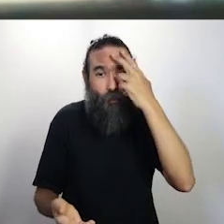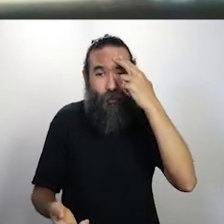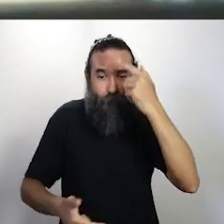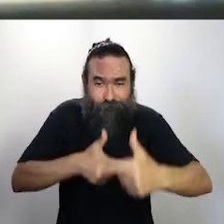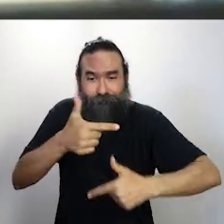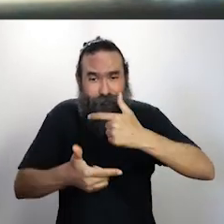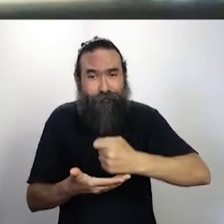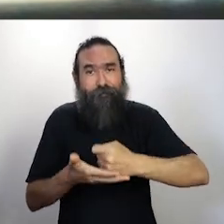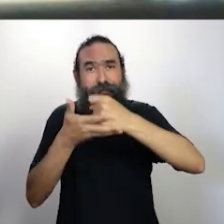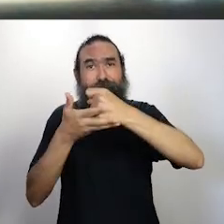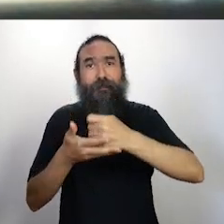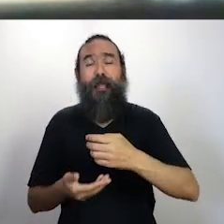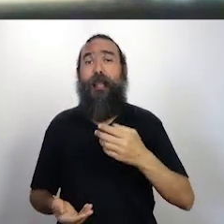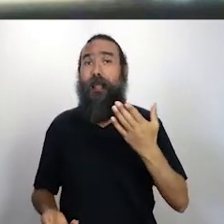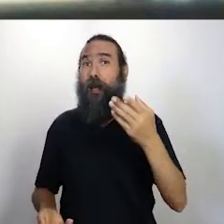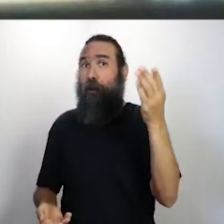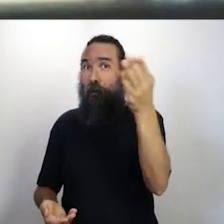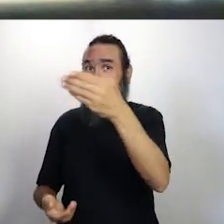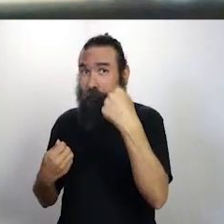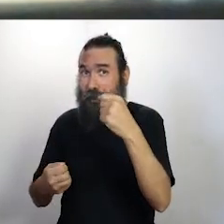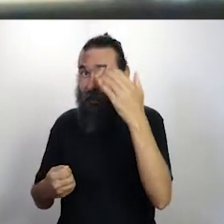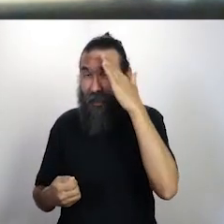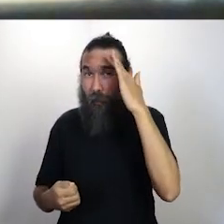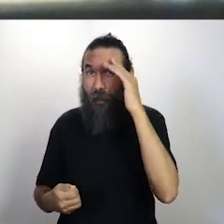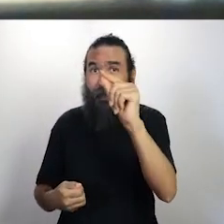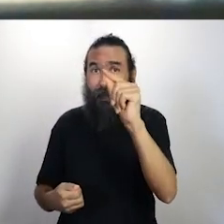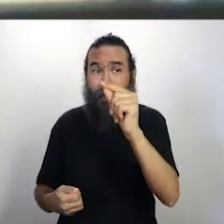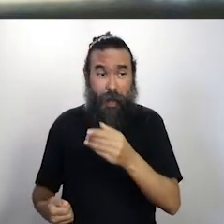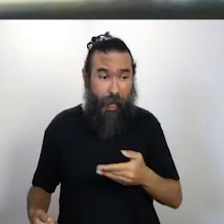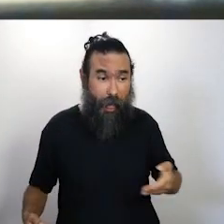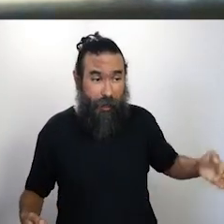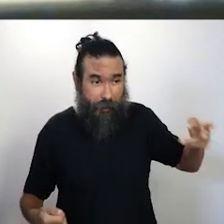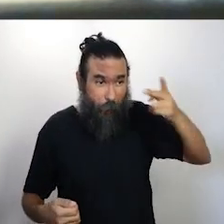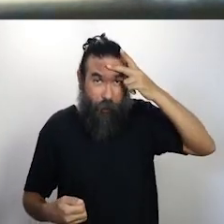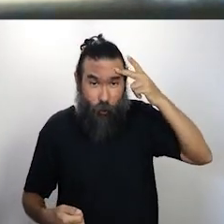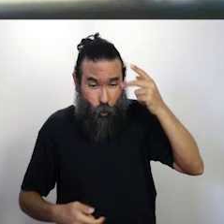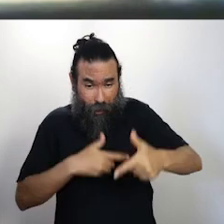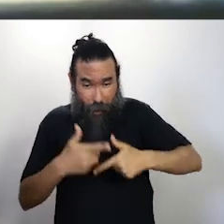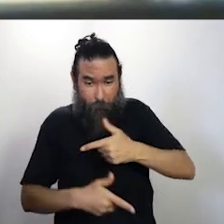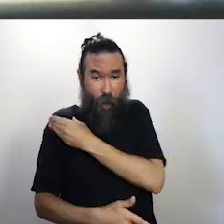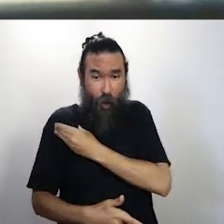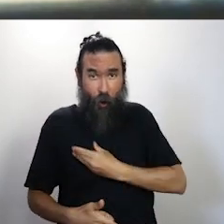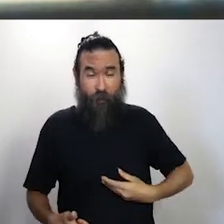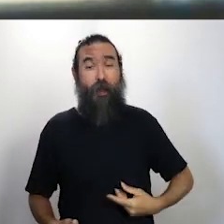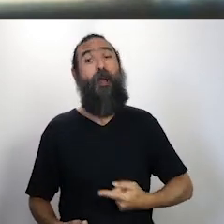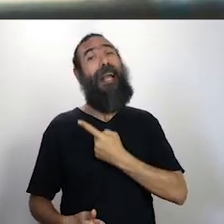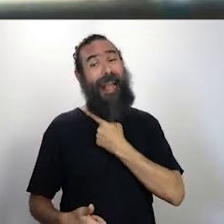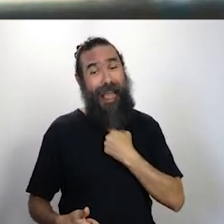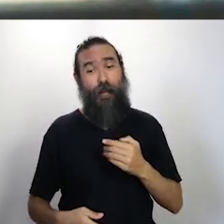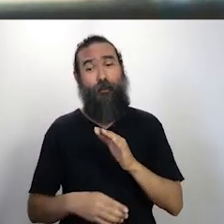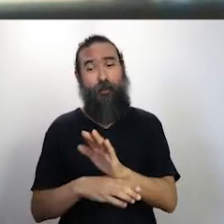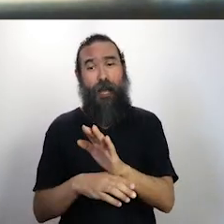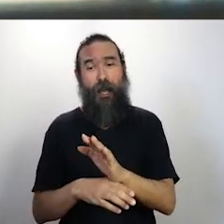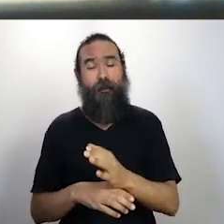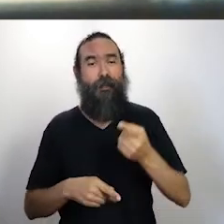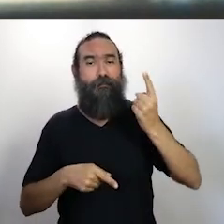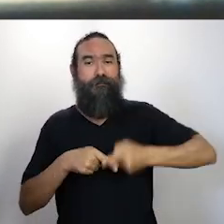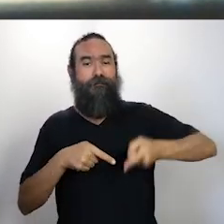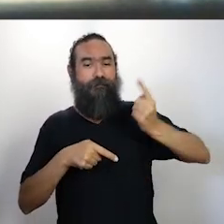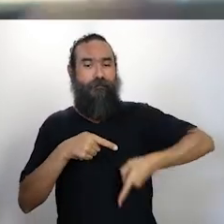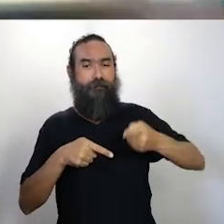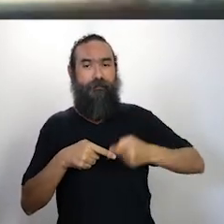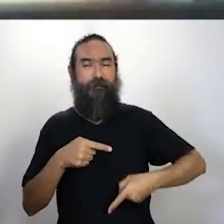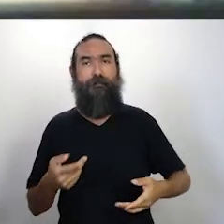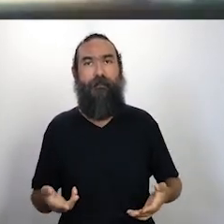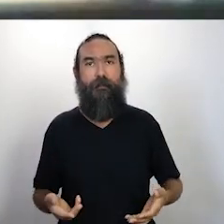importante também que vocês saibam disso os servidores querem mas eles não podem participar então infelizmente essa sua colocação de que toda